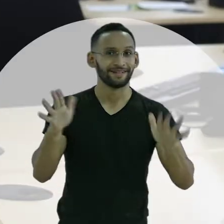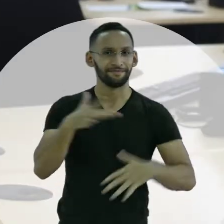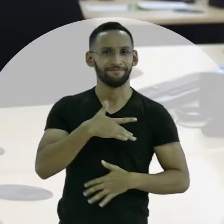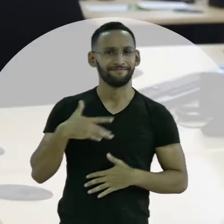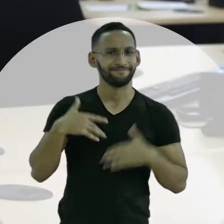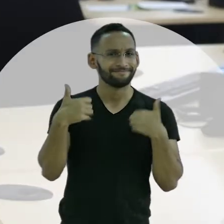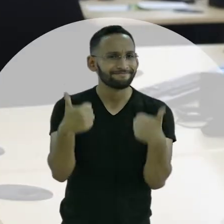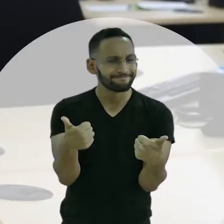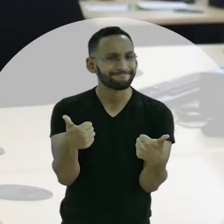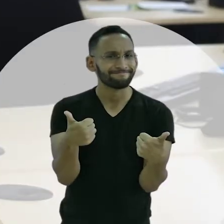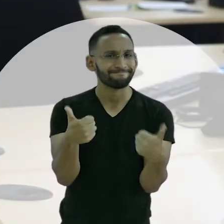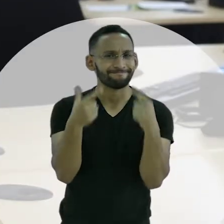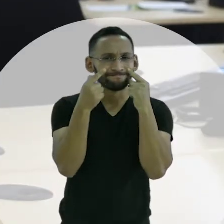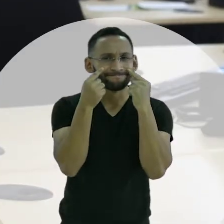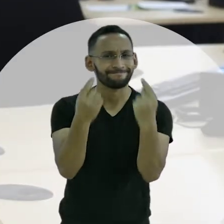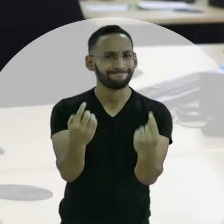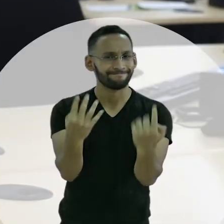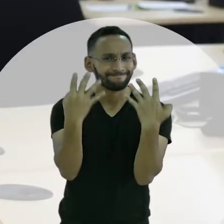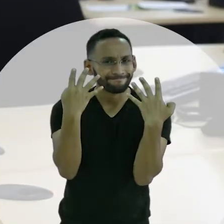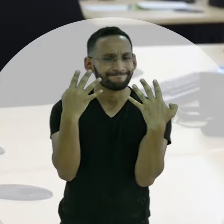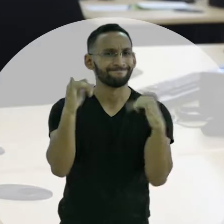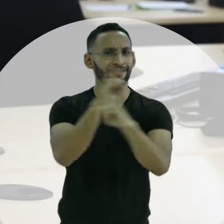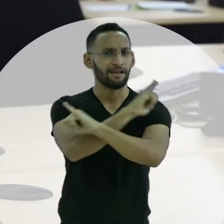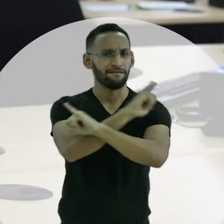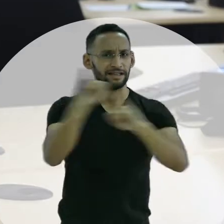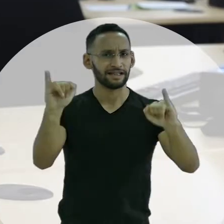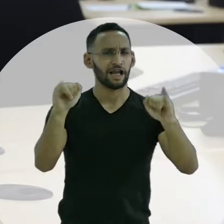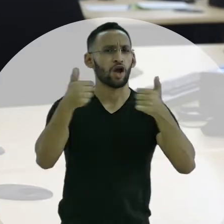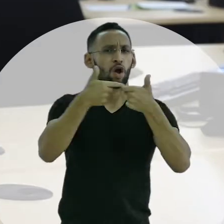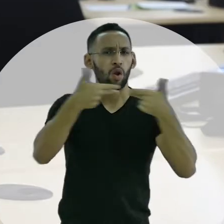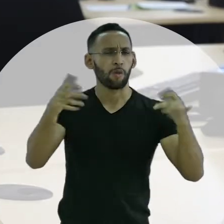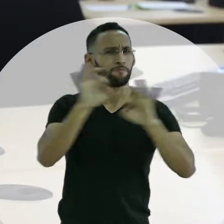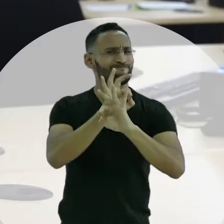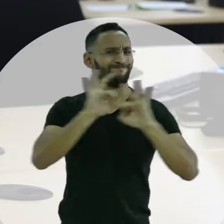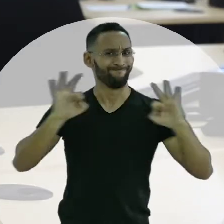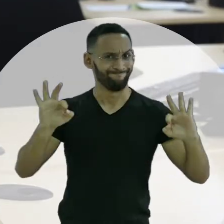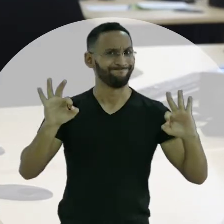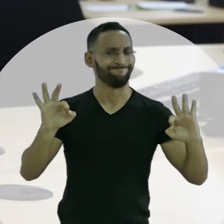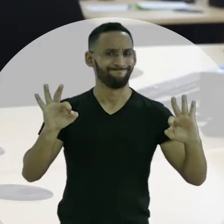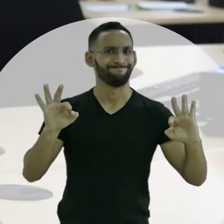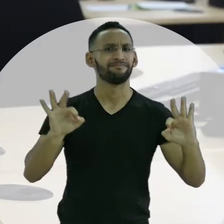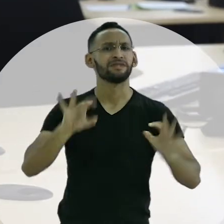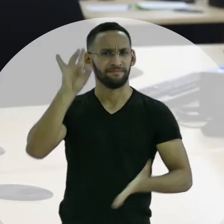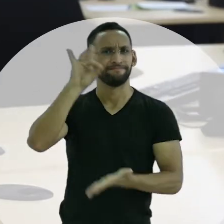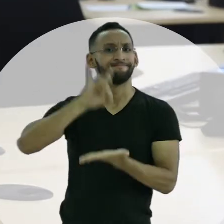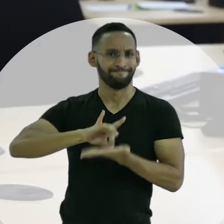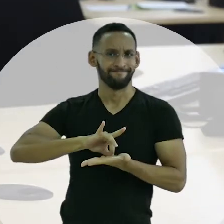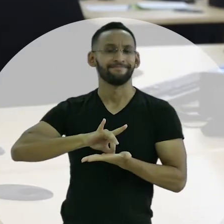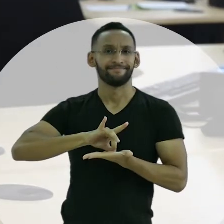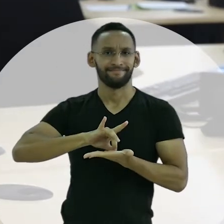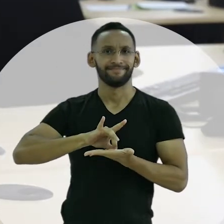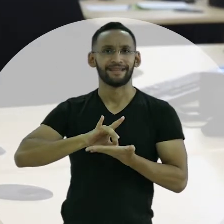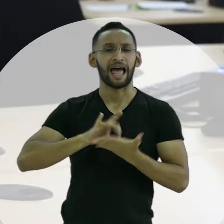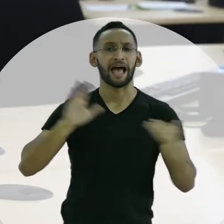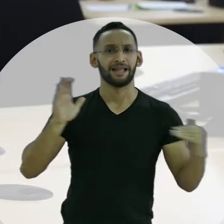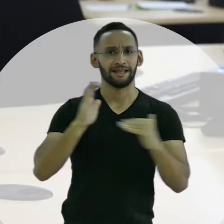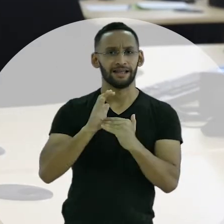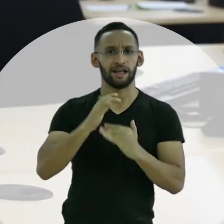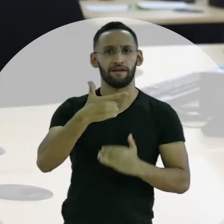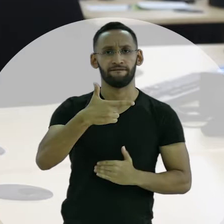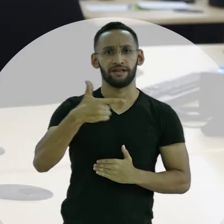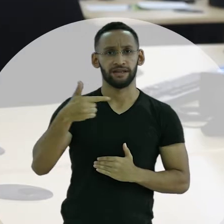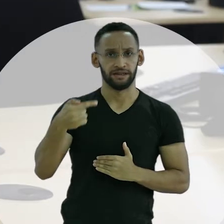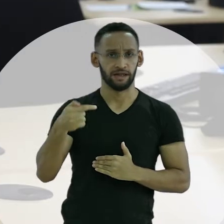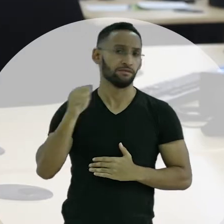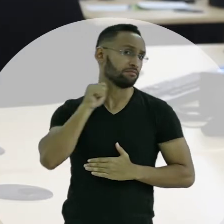aí, pessoal, tudo bem? Olha só, a gente começa com uma ótima notícia. Está confirmado, na última